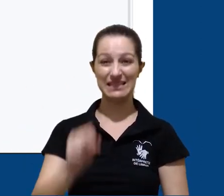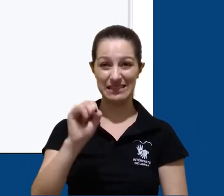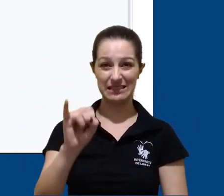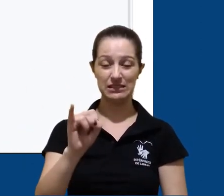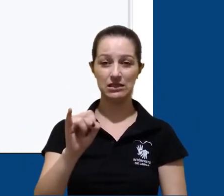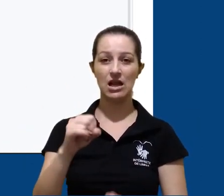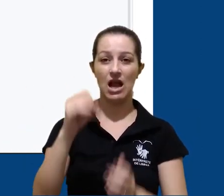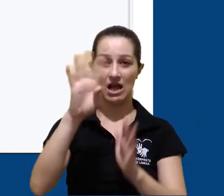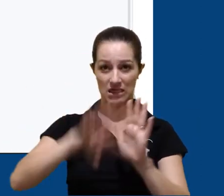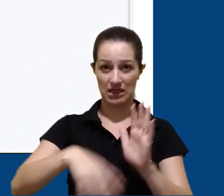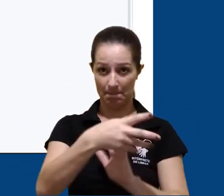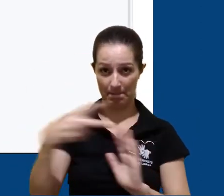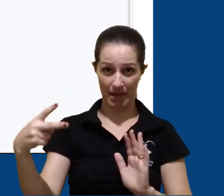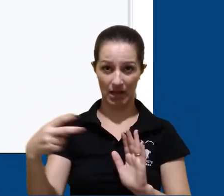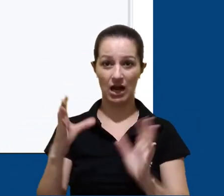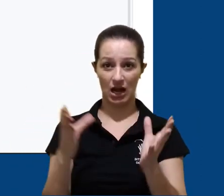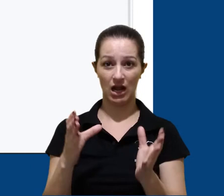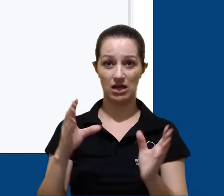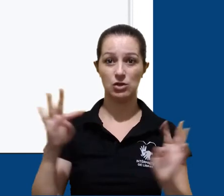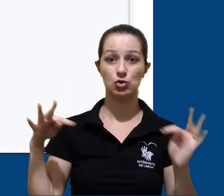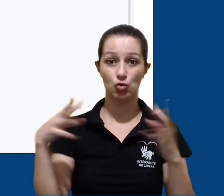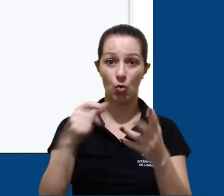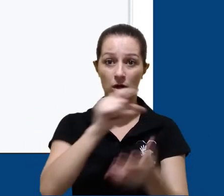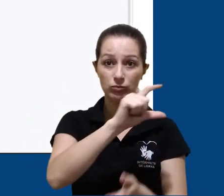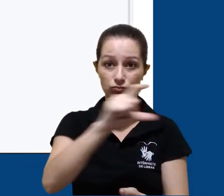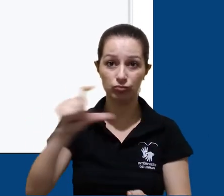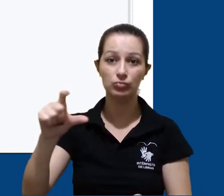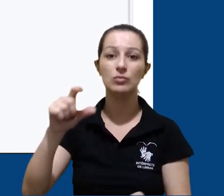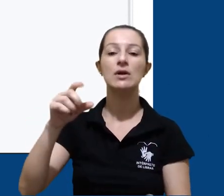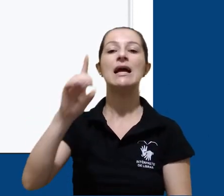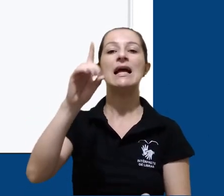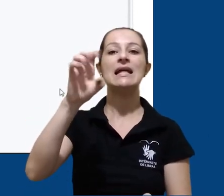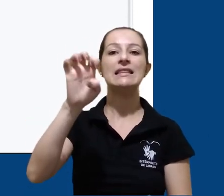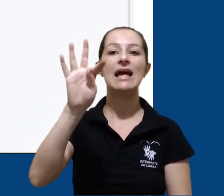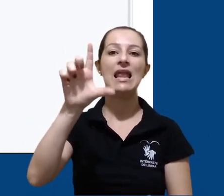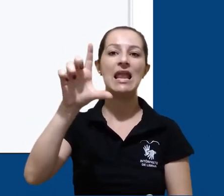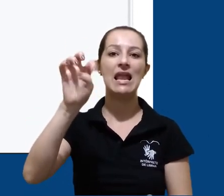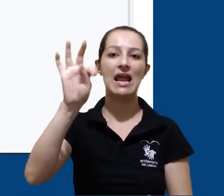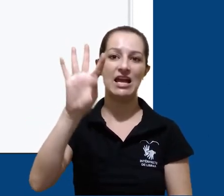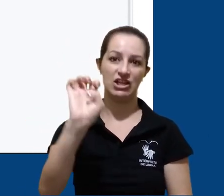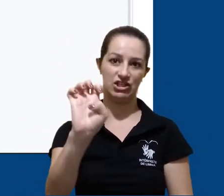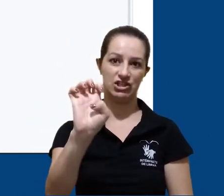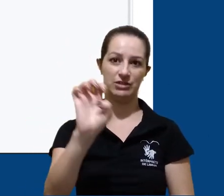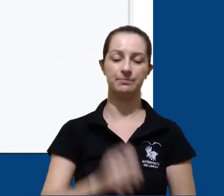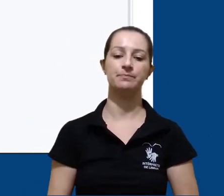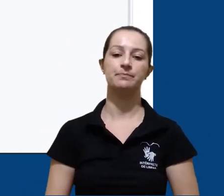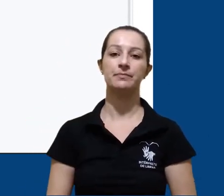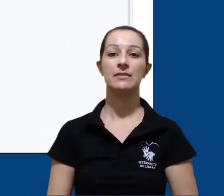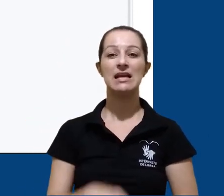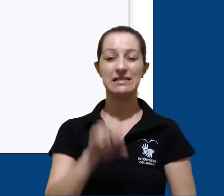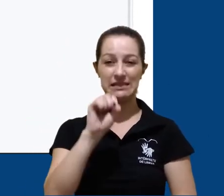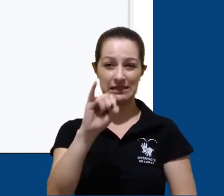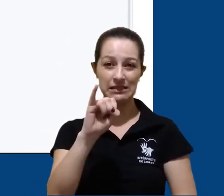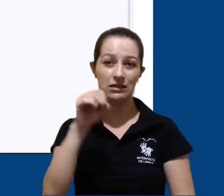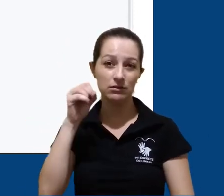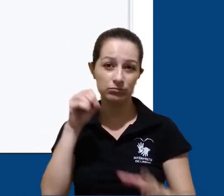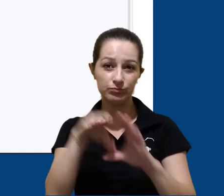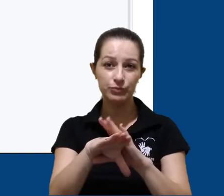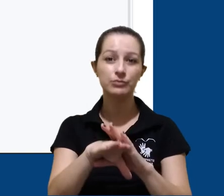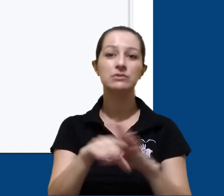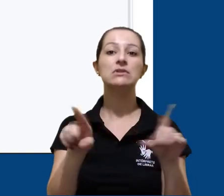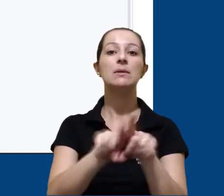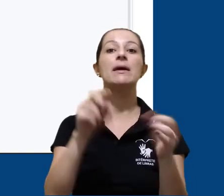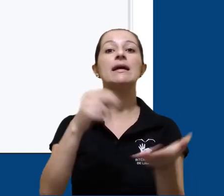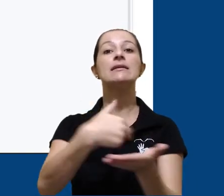e para deletar a tabela selecione ela por inteiro e aperte delete voltando lá para inserir temos a opção